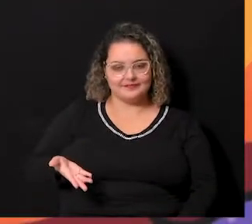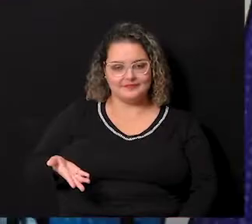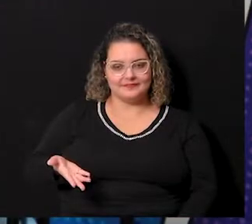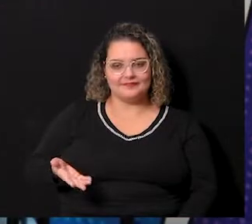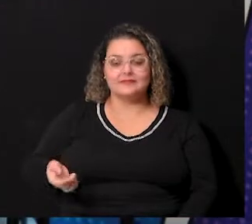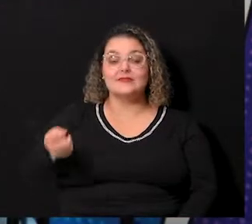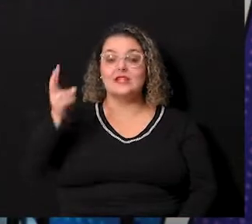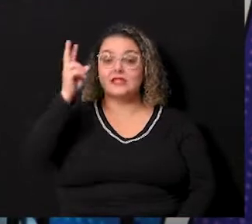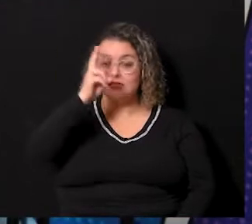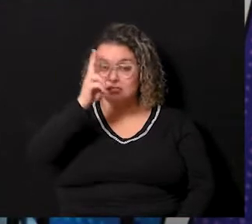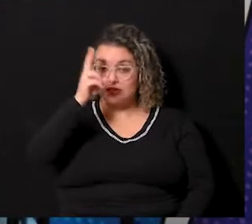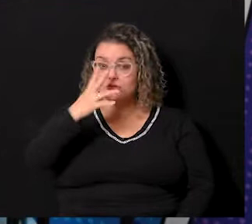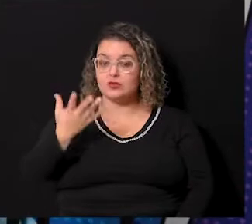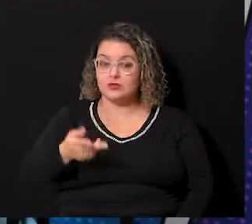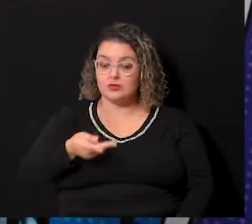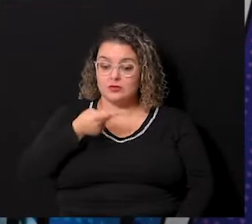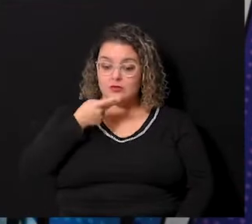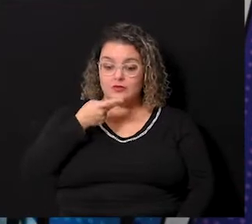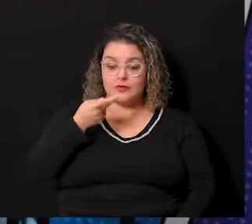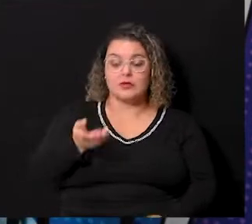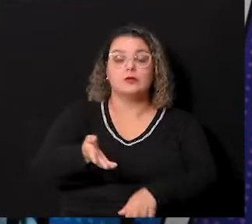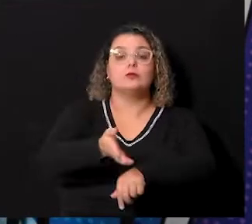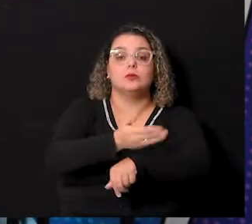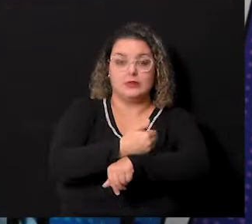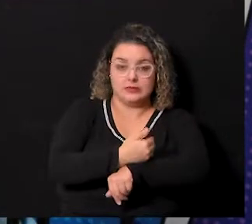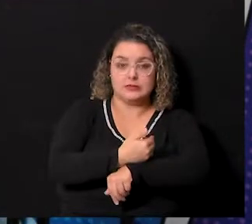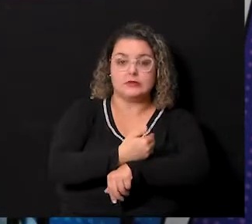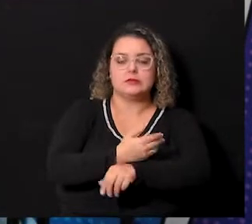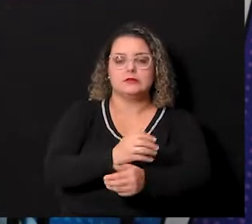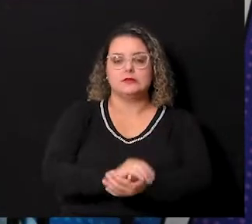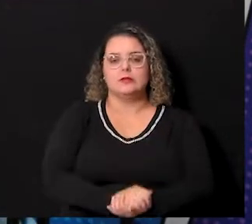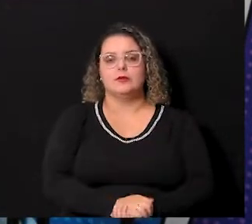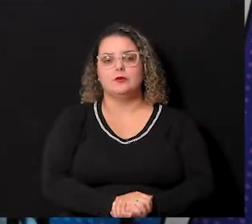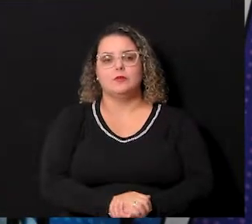nessa história, tem, como eu estava te falando antes, tem